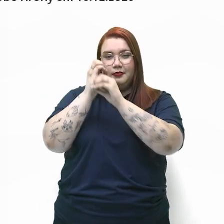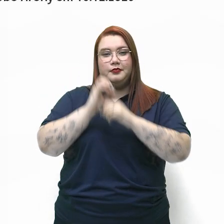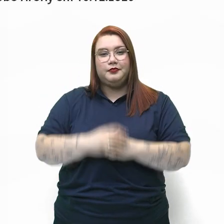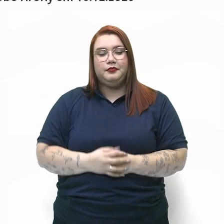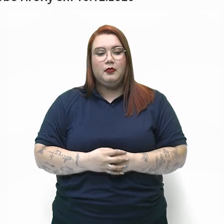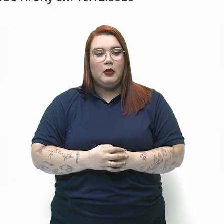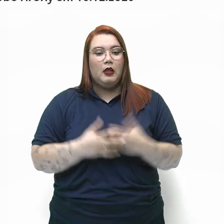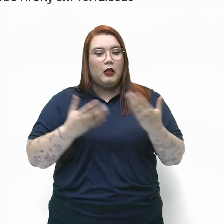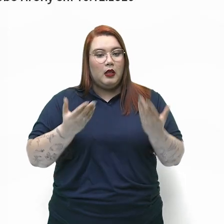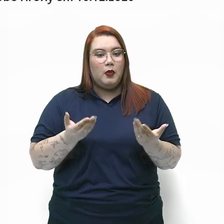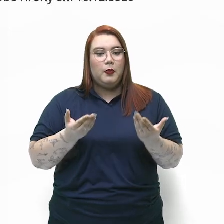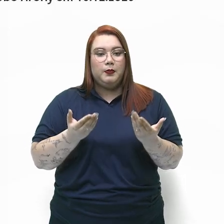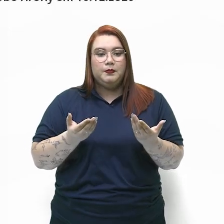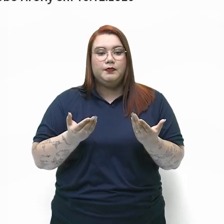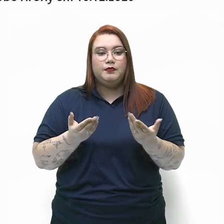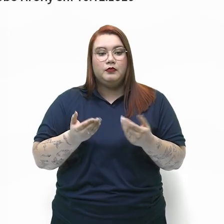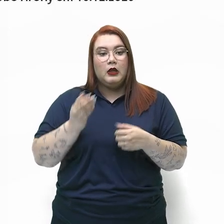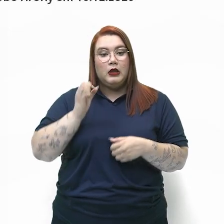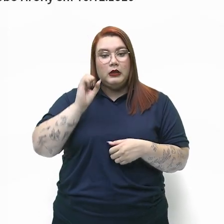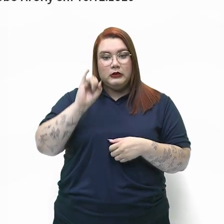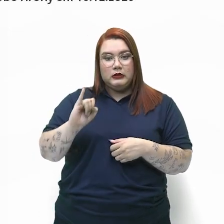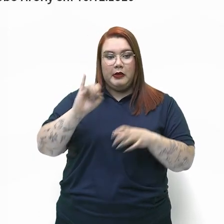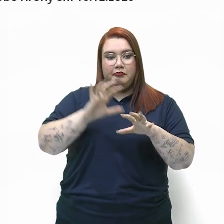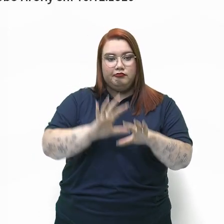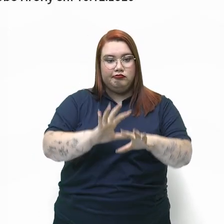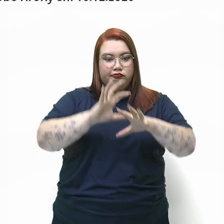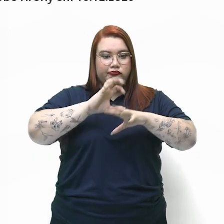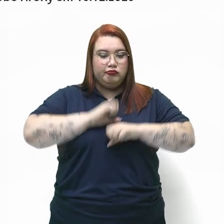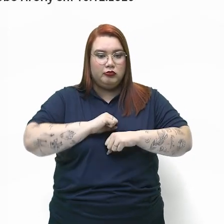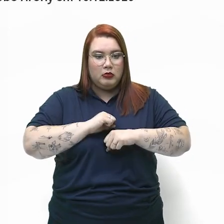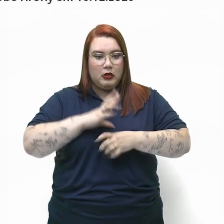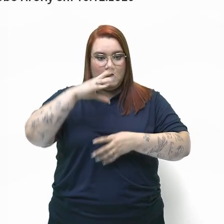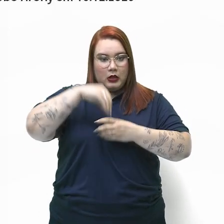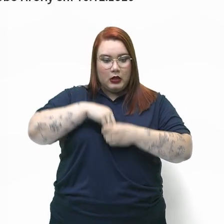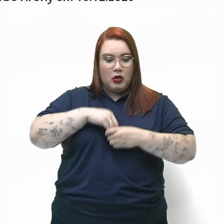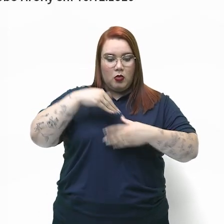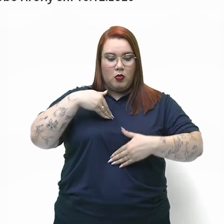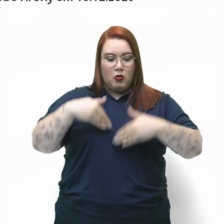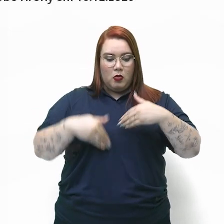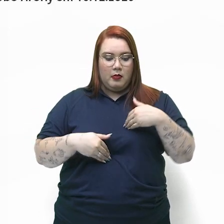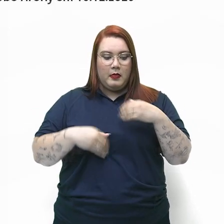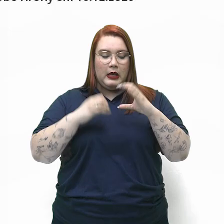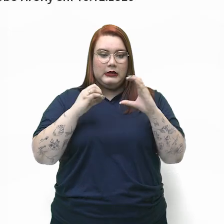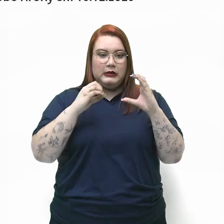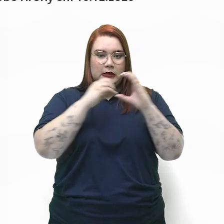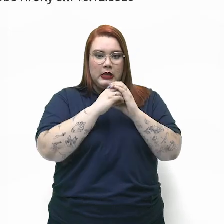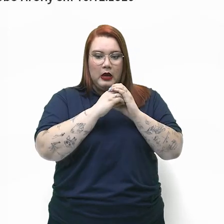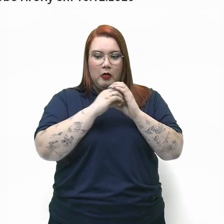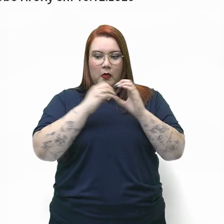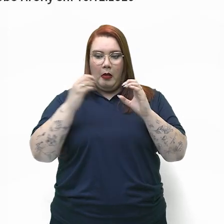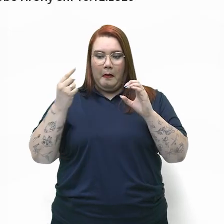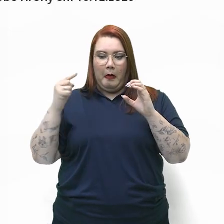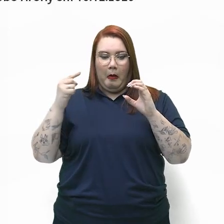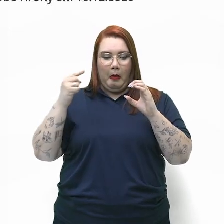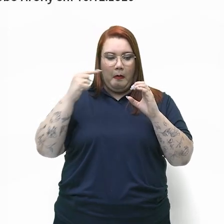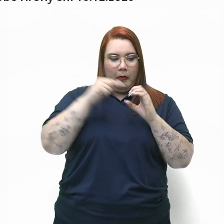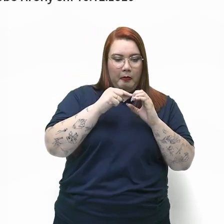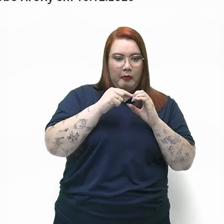sendo possível visualizar, Então, uma vez instalados ali no organismo, atacam as células que são